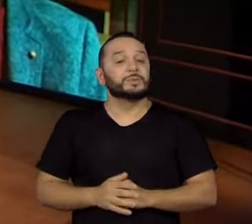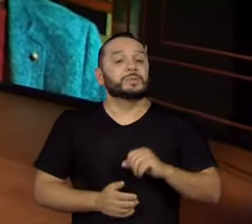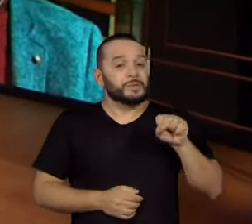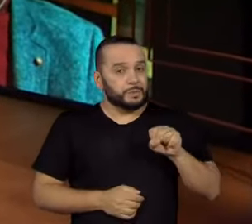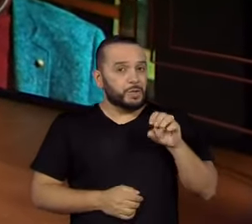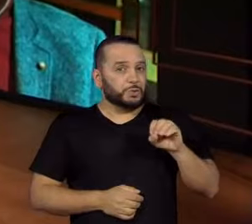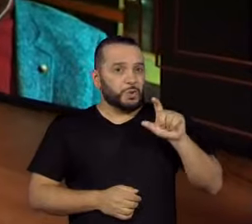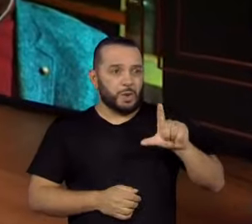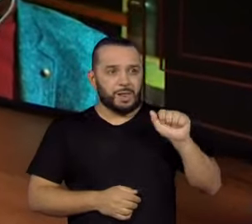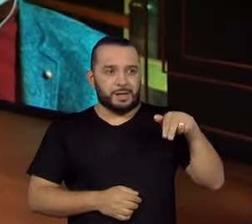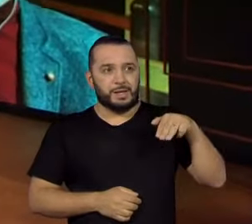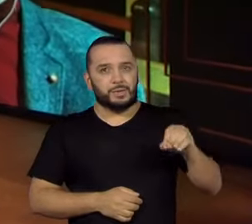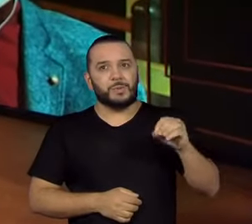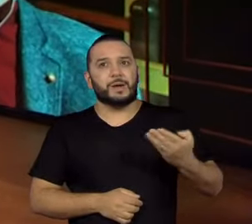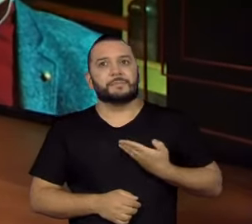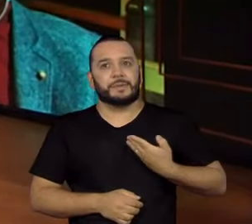companheiro.